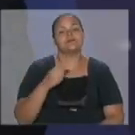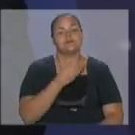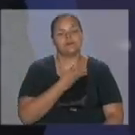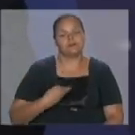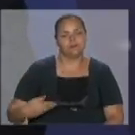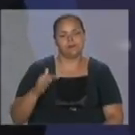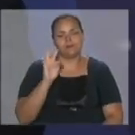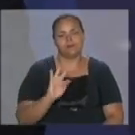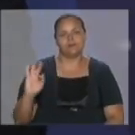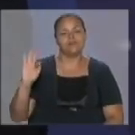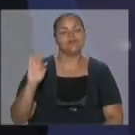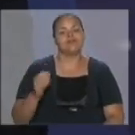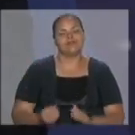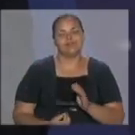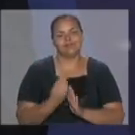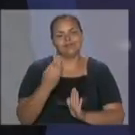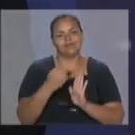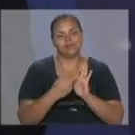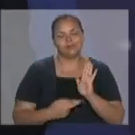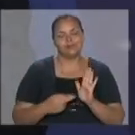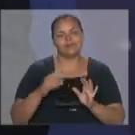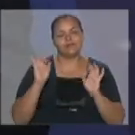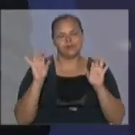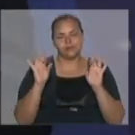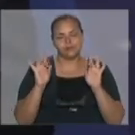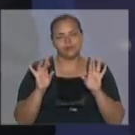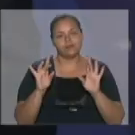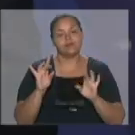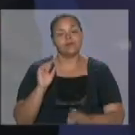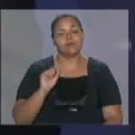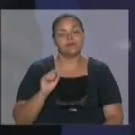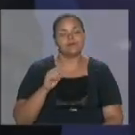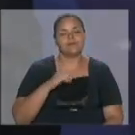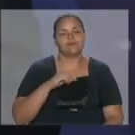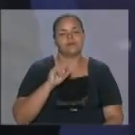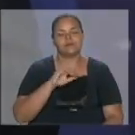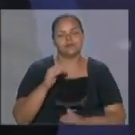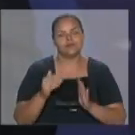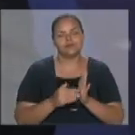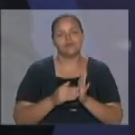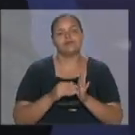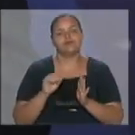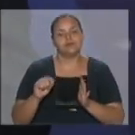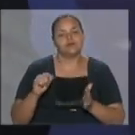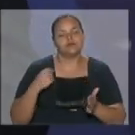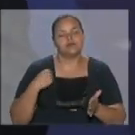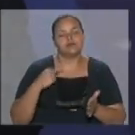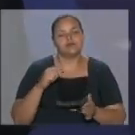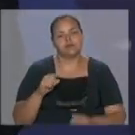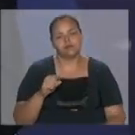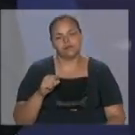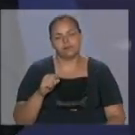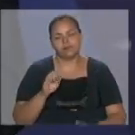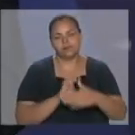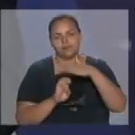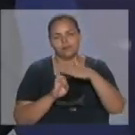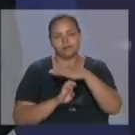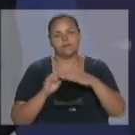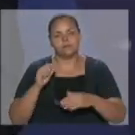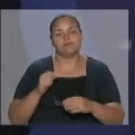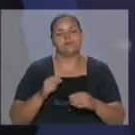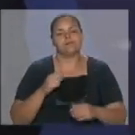federal cria um regime especial, né? E ele vai desonerando toda a cadeia da produção do petróleo. E aí ficou,